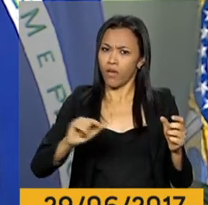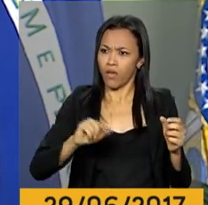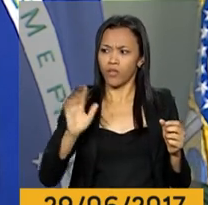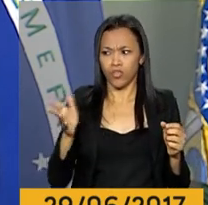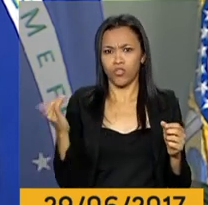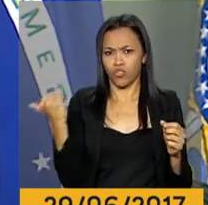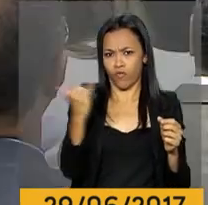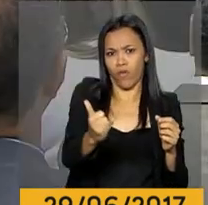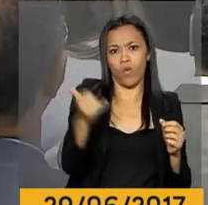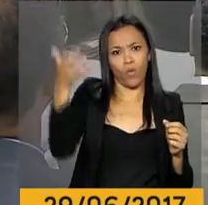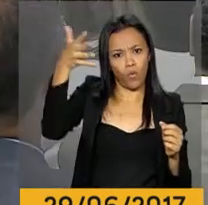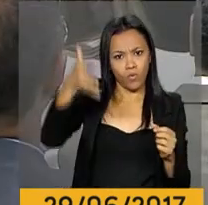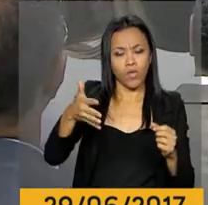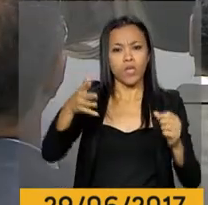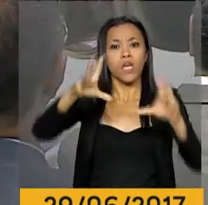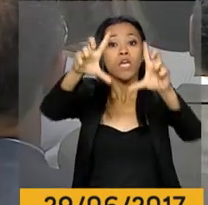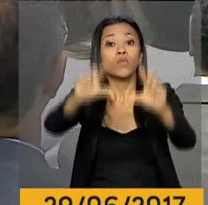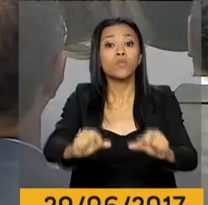24